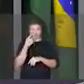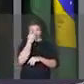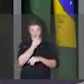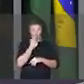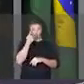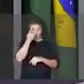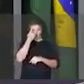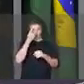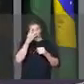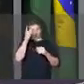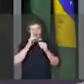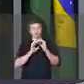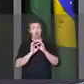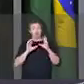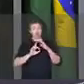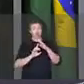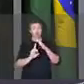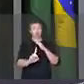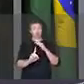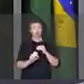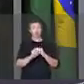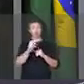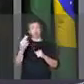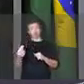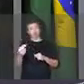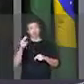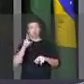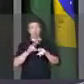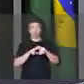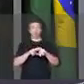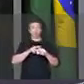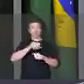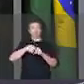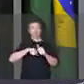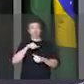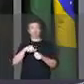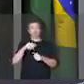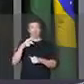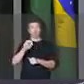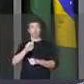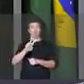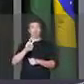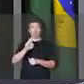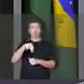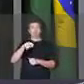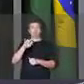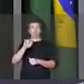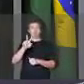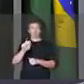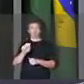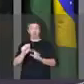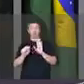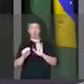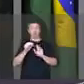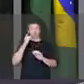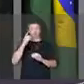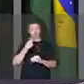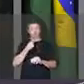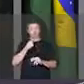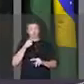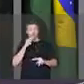em flagrante deve ser solto ou sua prisão convertida em preventiva. Como deputados não podem ser